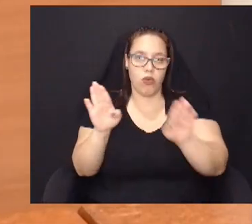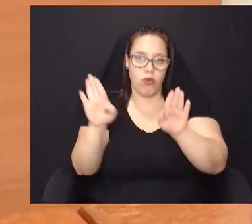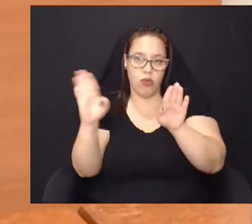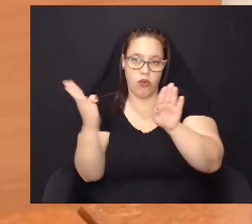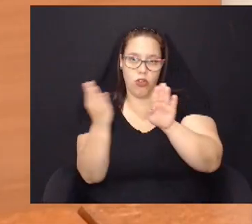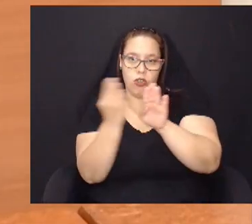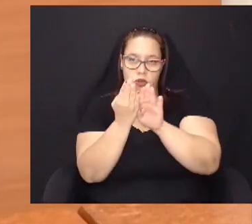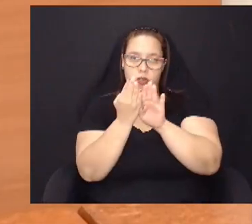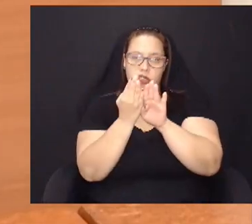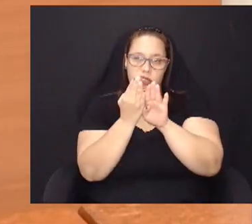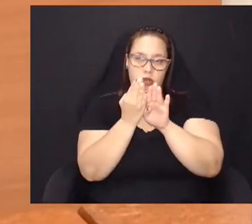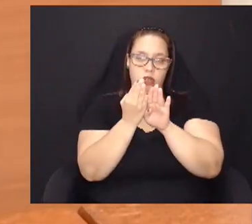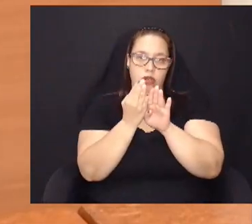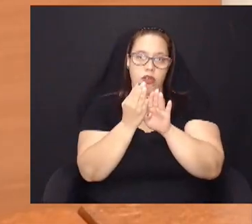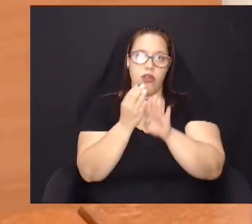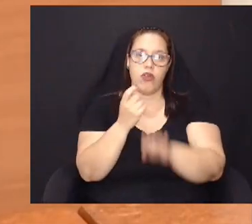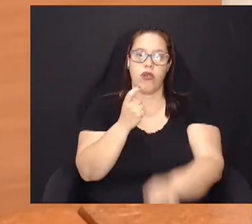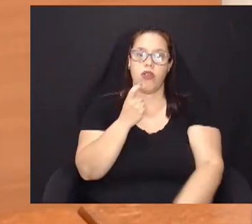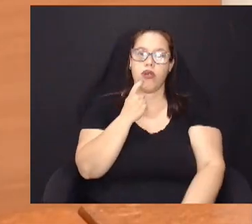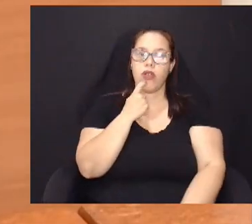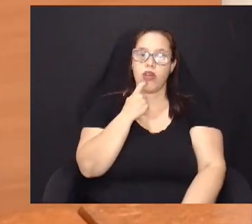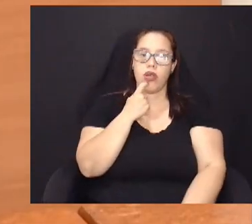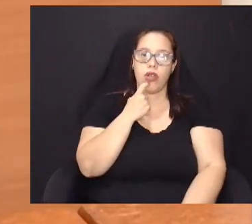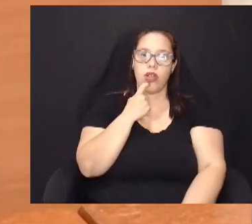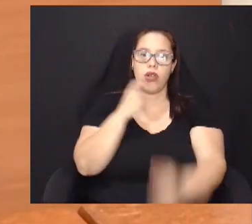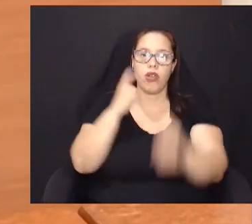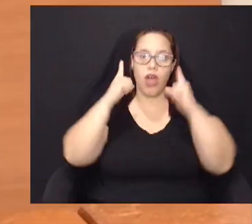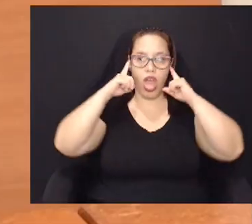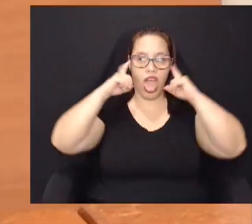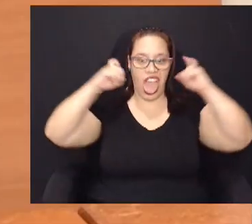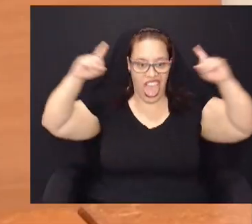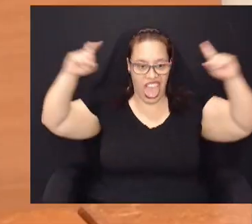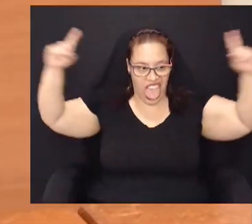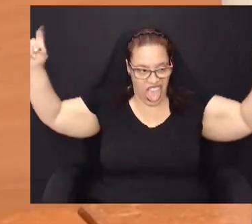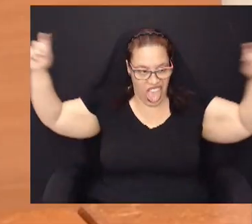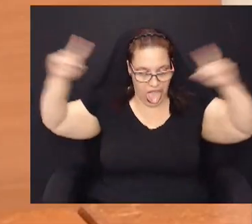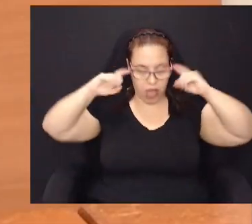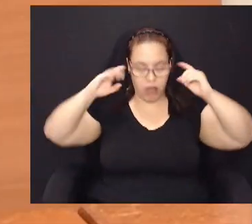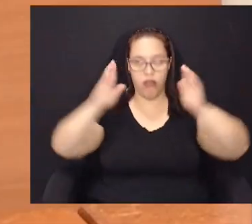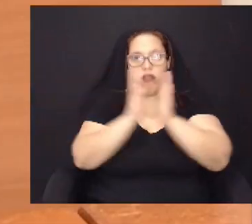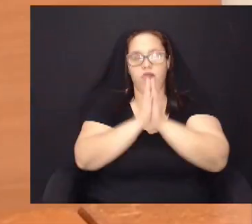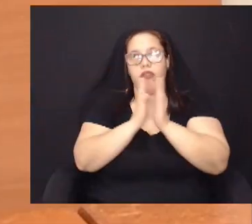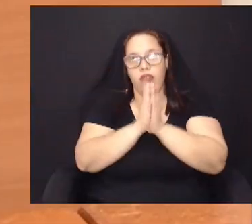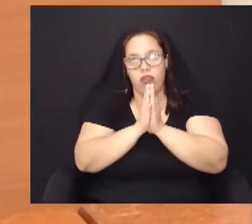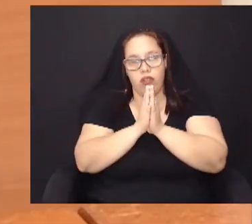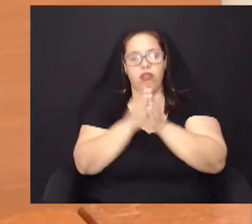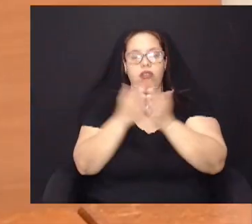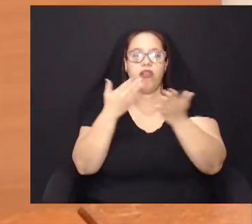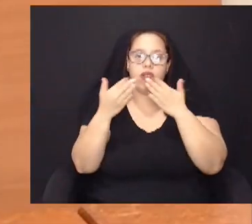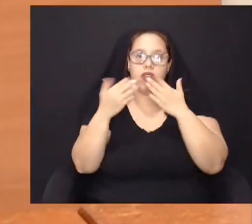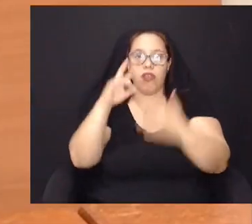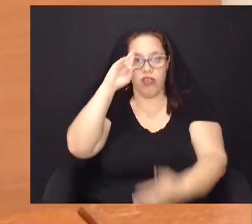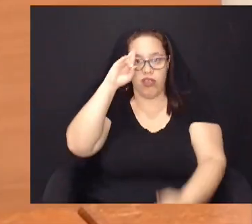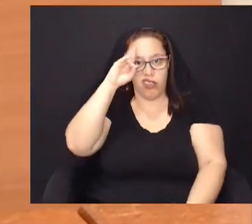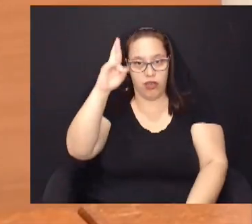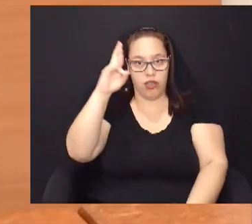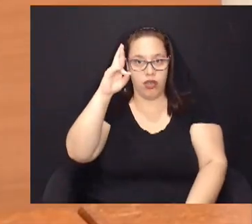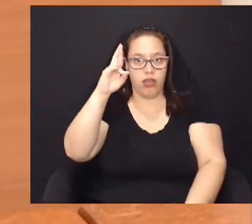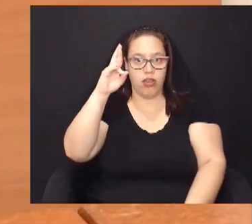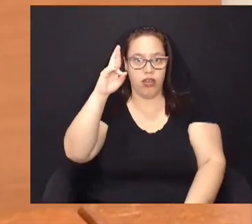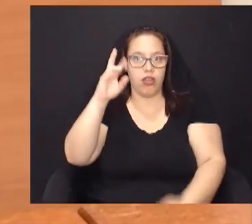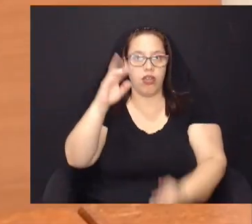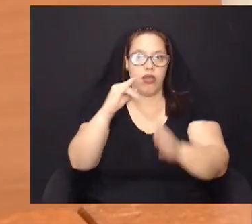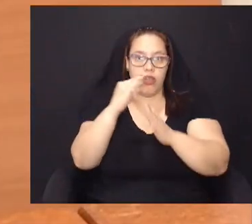gente tinha o Campinas Hall, o som extrapolava. E, graças a Deus, a gente conversou com a proprietária, ela colocou no contrato